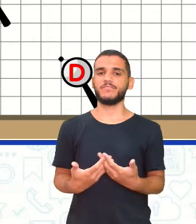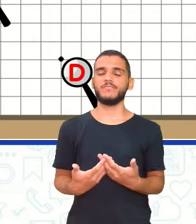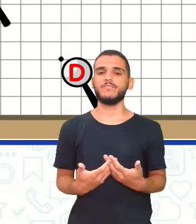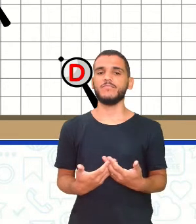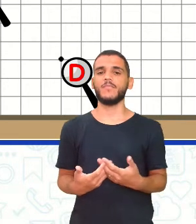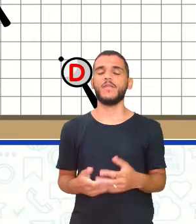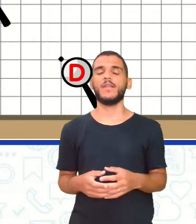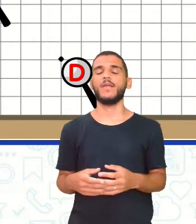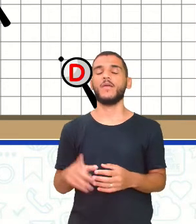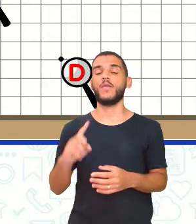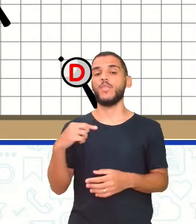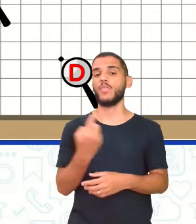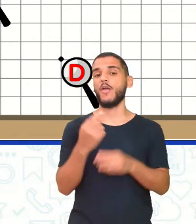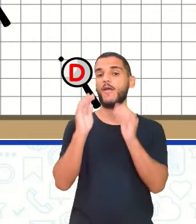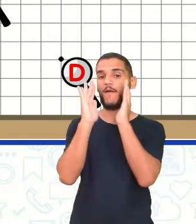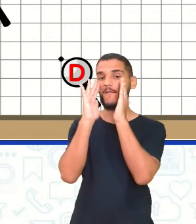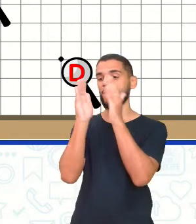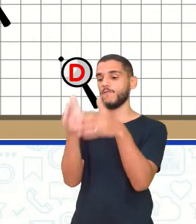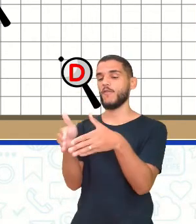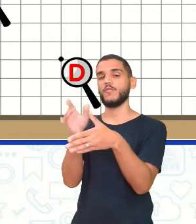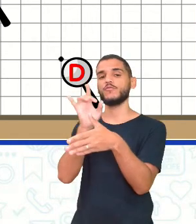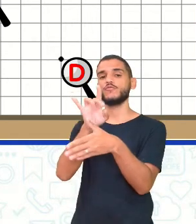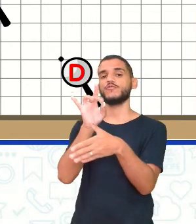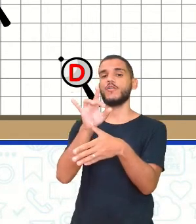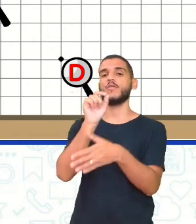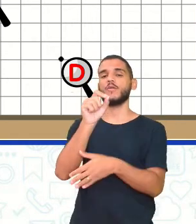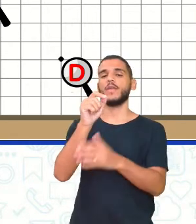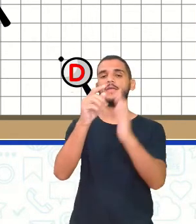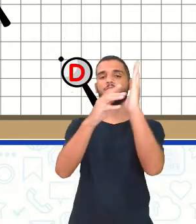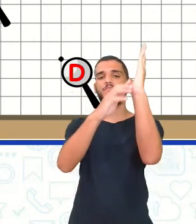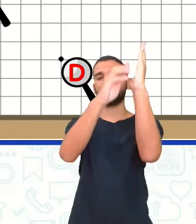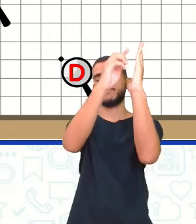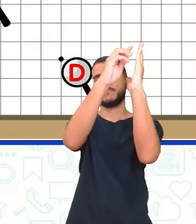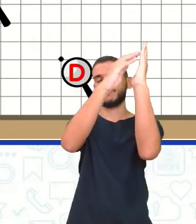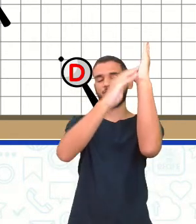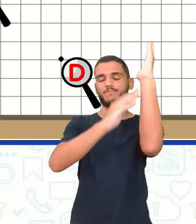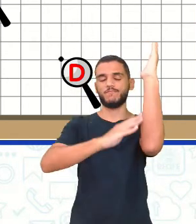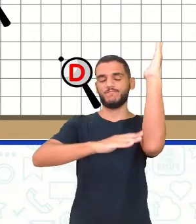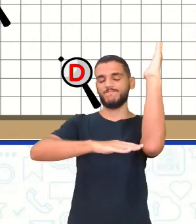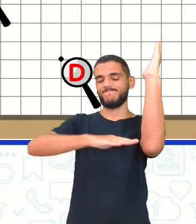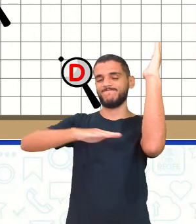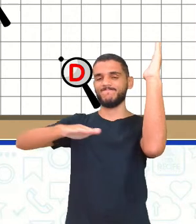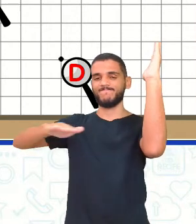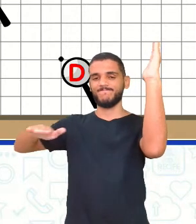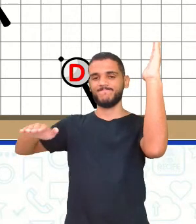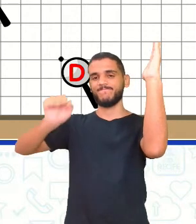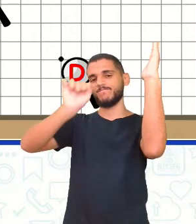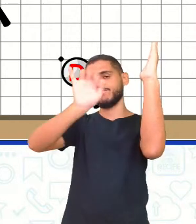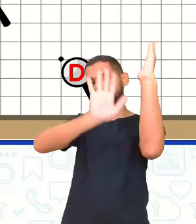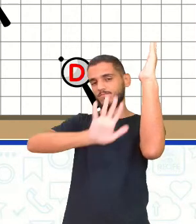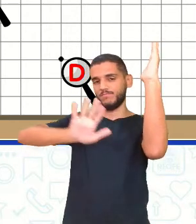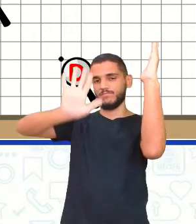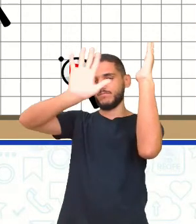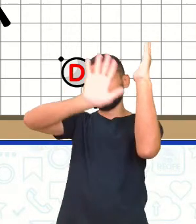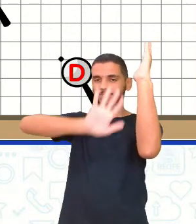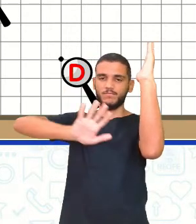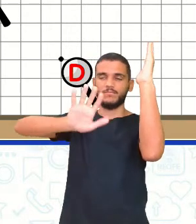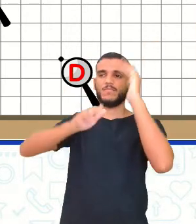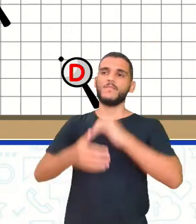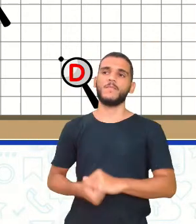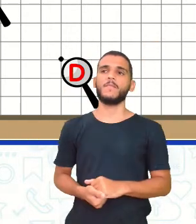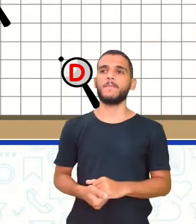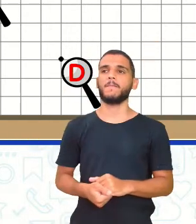gente vai trabalhar apenas com a coordenada cartesiana, que é no plano. Olha só,